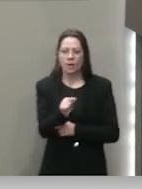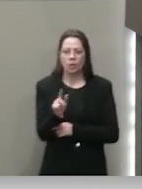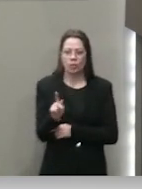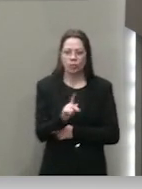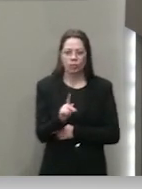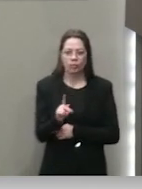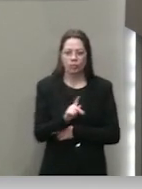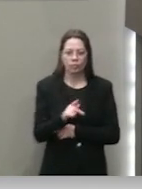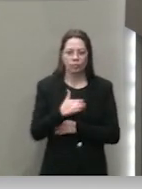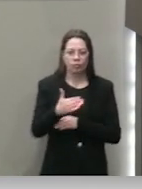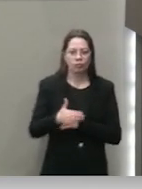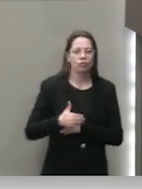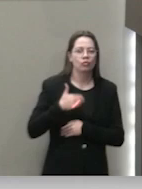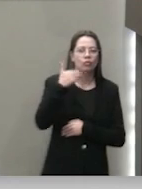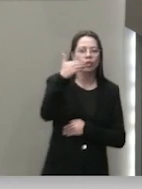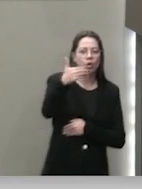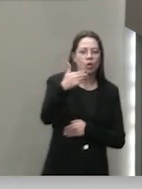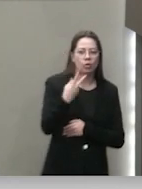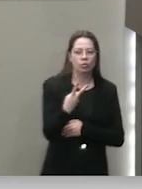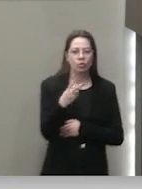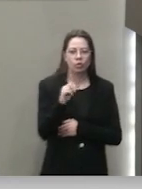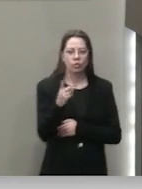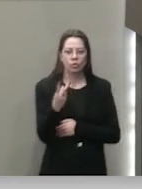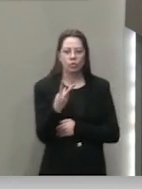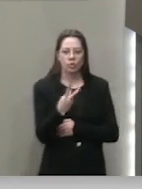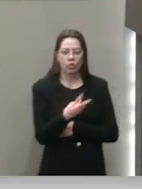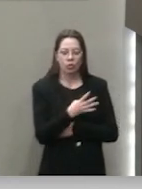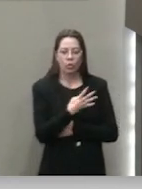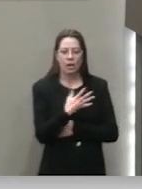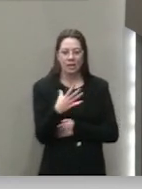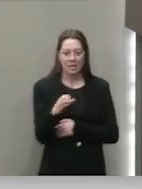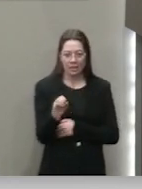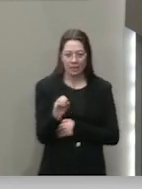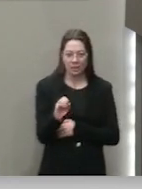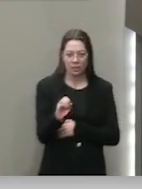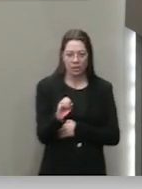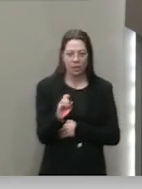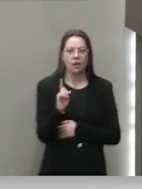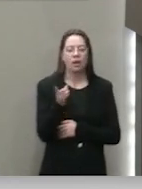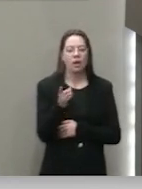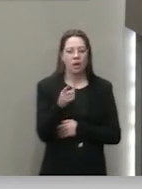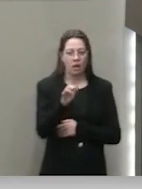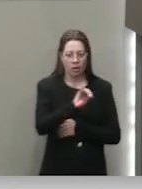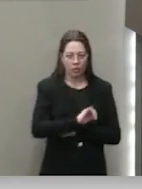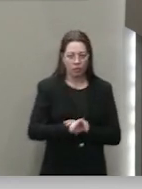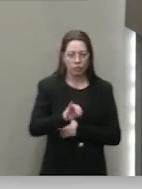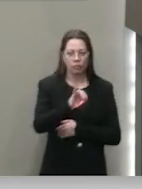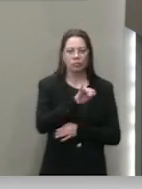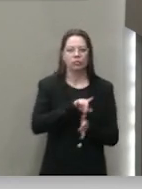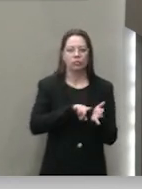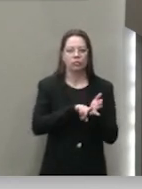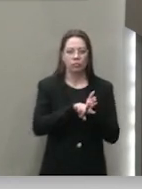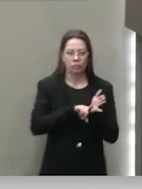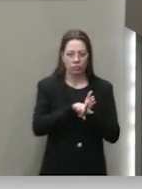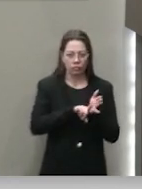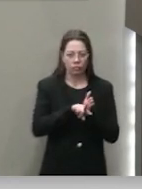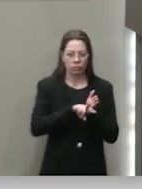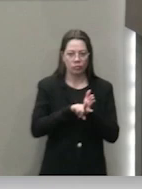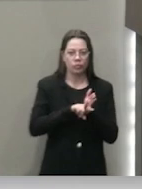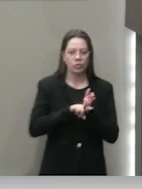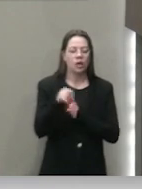em 2040. Não é esta vereadora falando, são dados, são pesquisas e